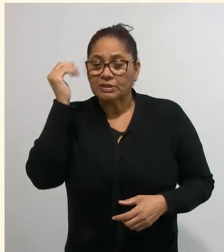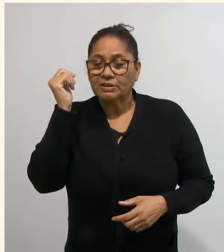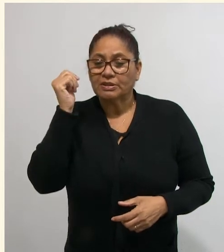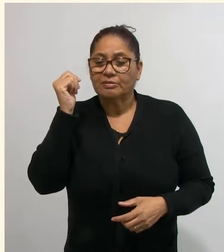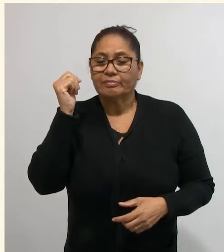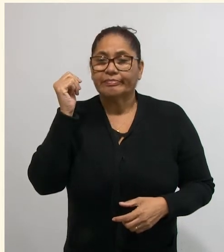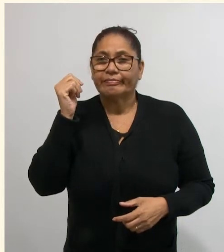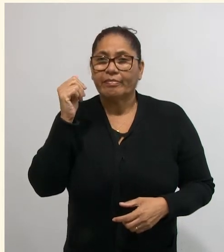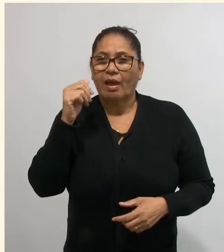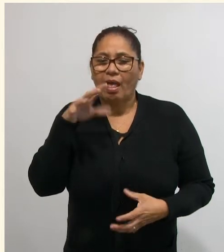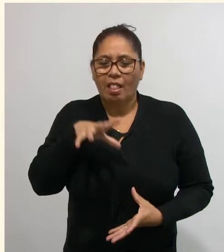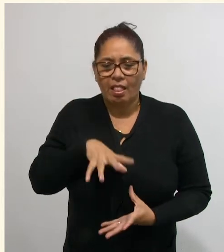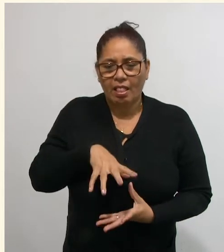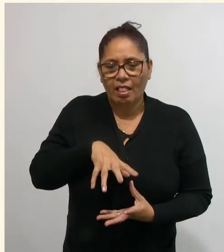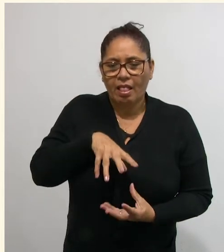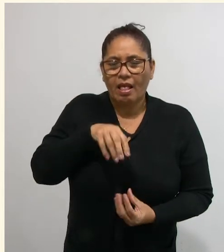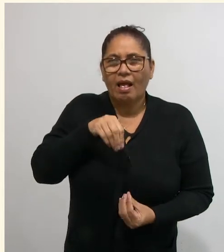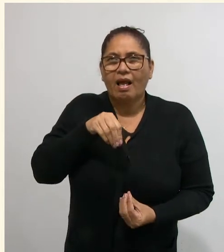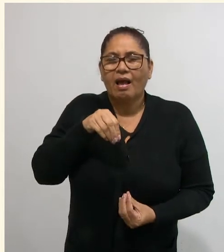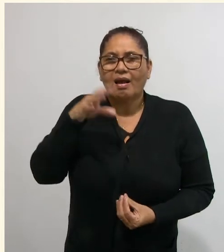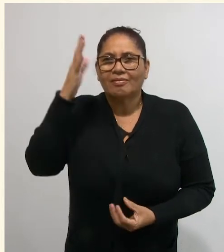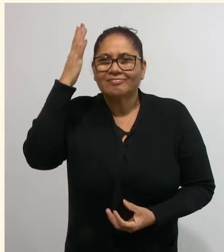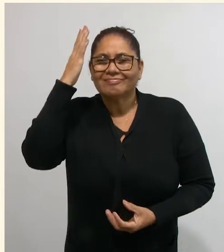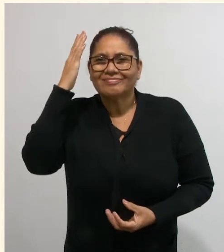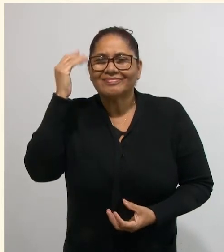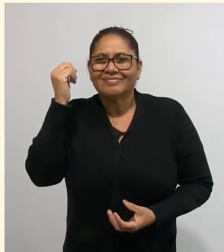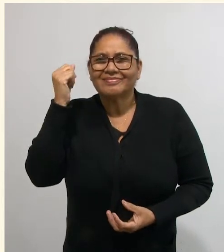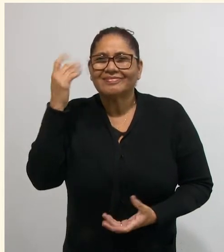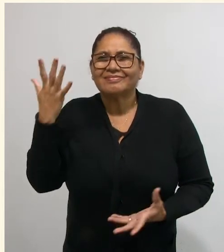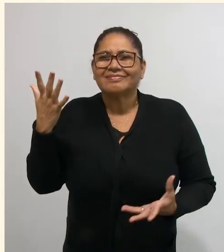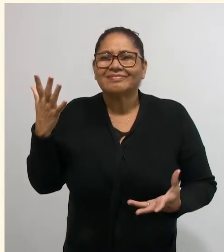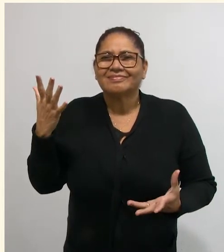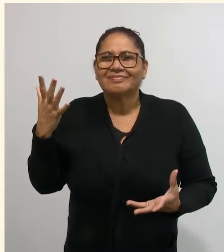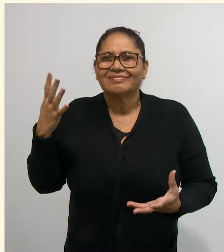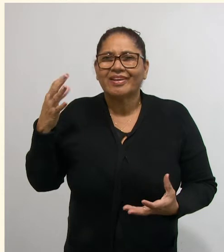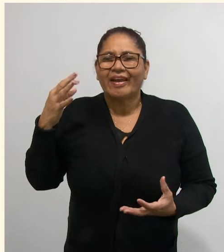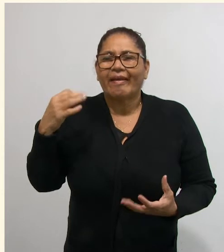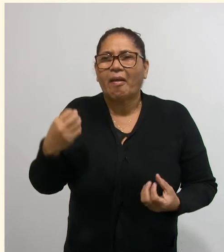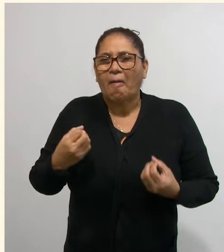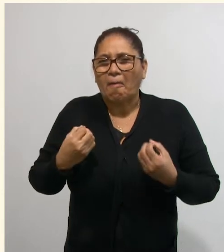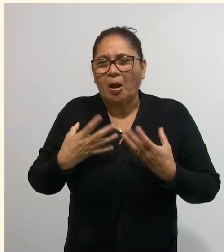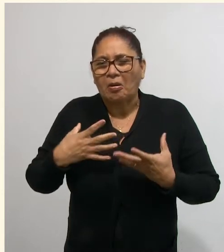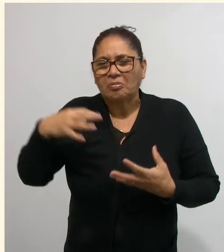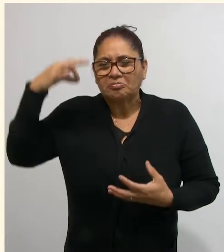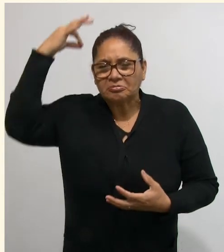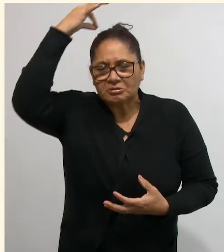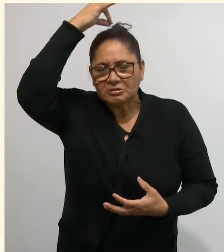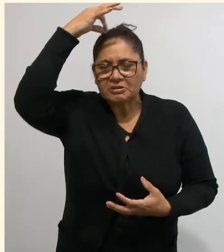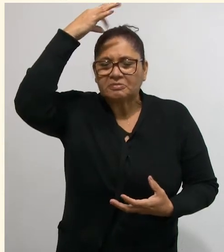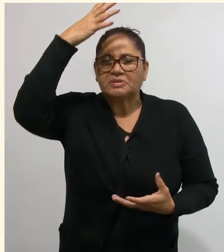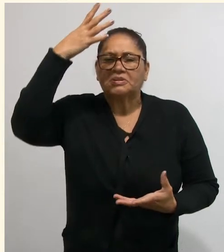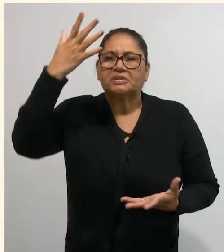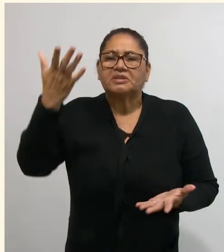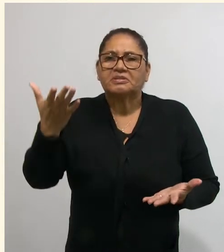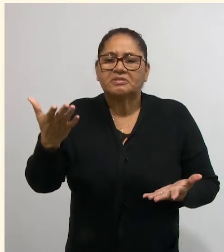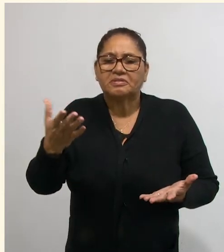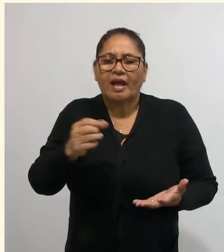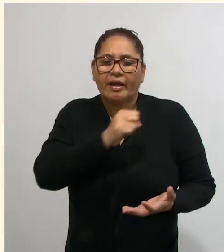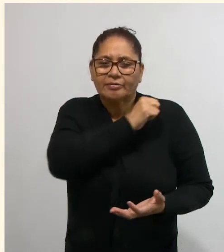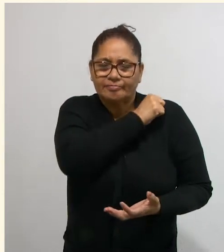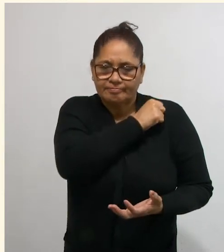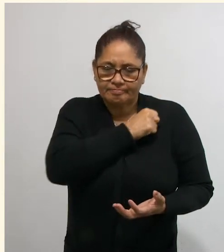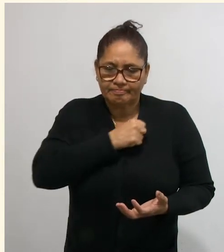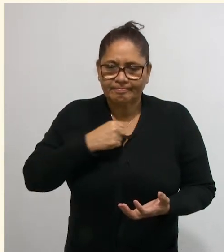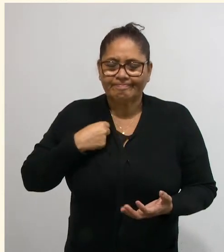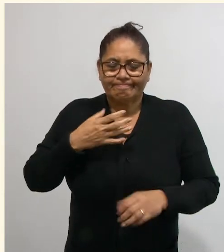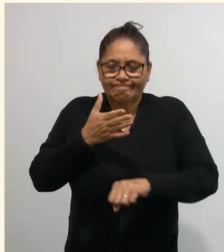alma, ou seja, quem sabia era um ser iluminado, né? Os sofistas, eles acreditavam muito em